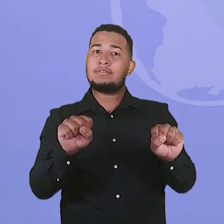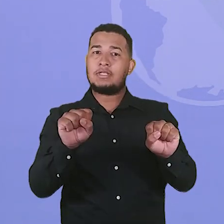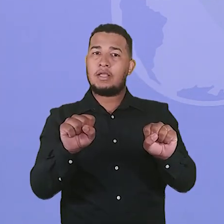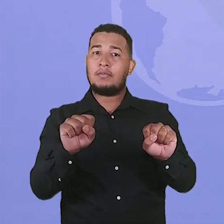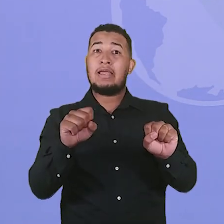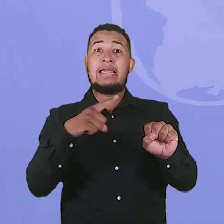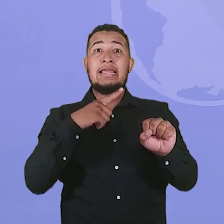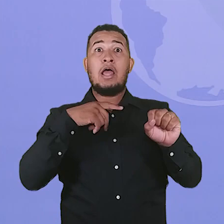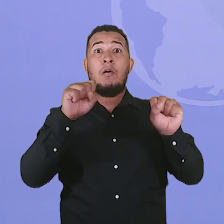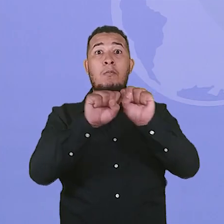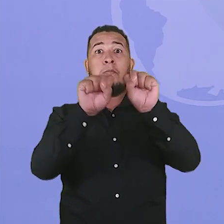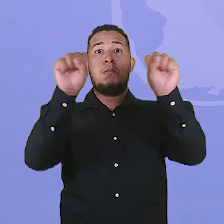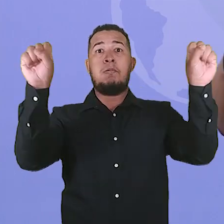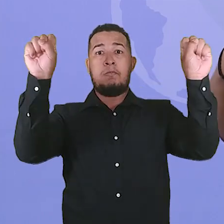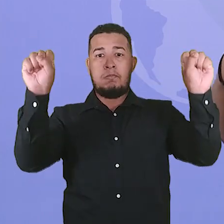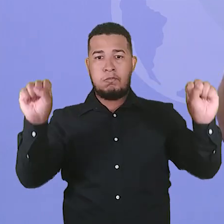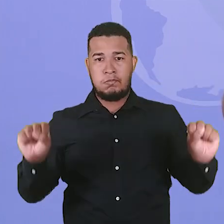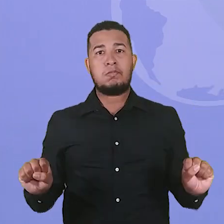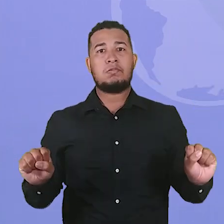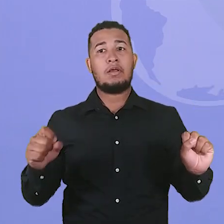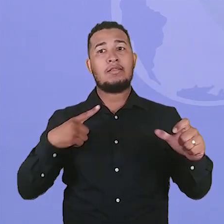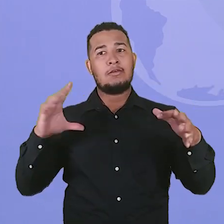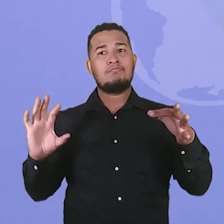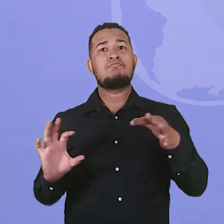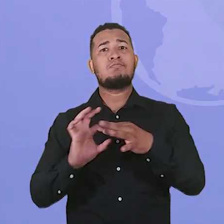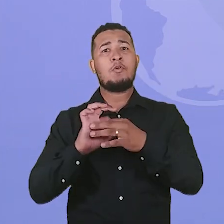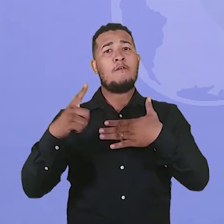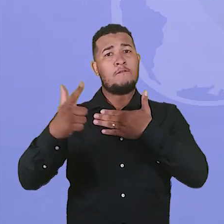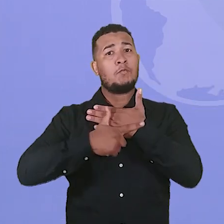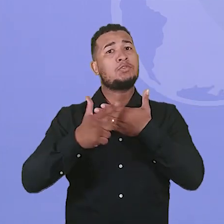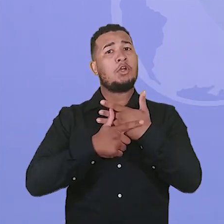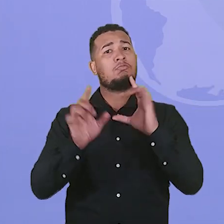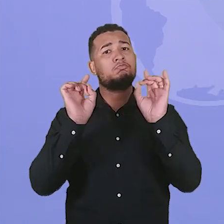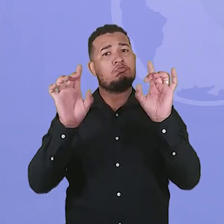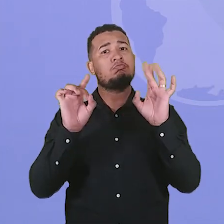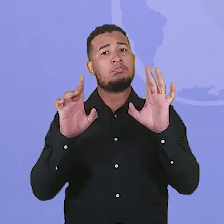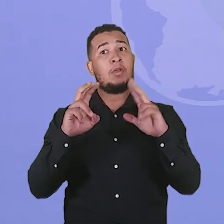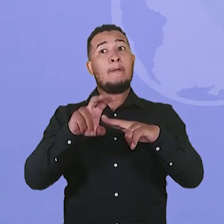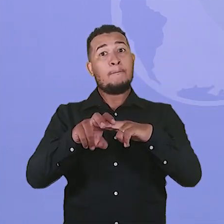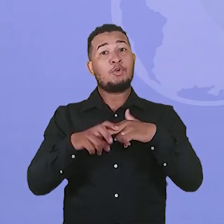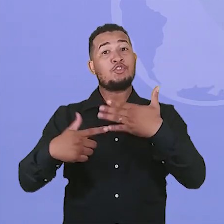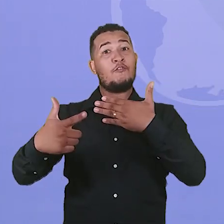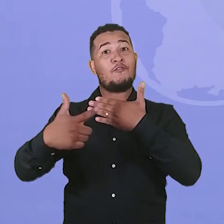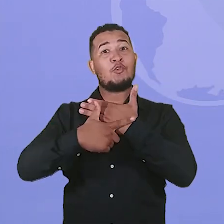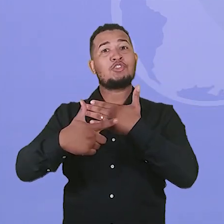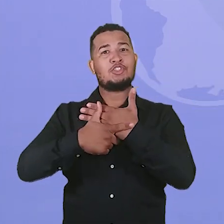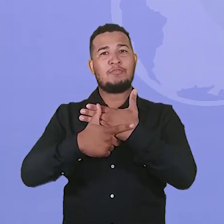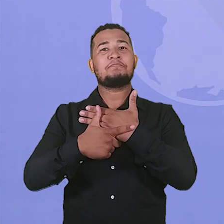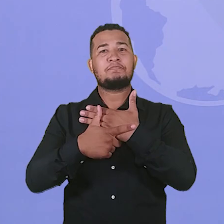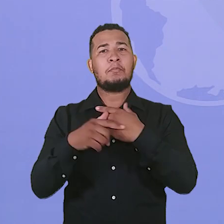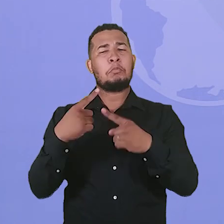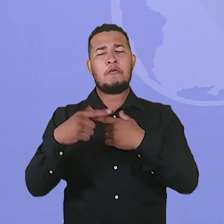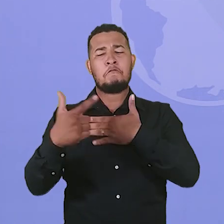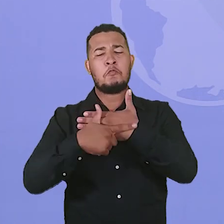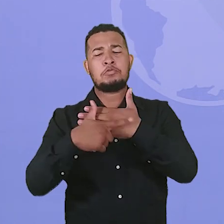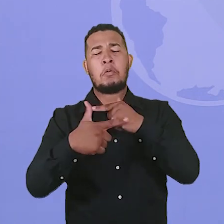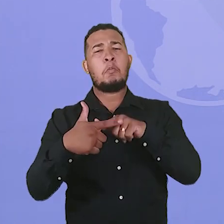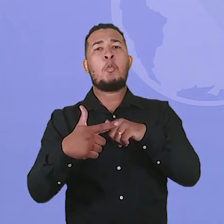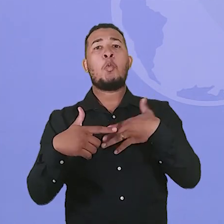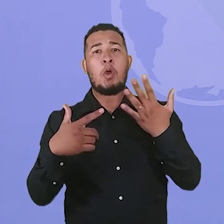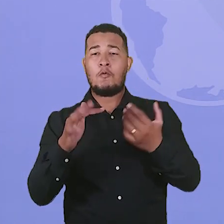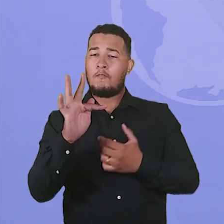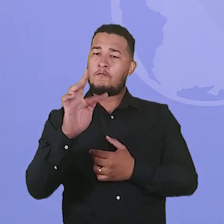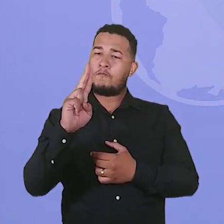de um sistema maior que cumpria a sua função, por isso funcionalismo. E que função seria